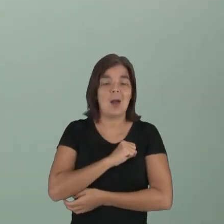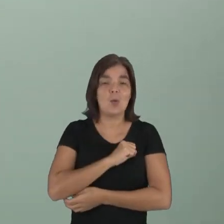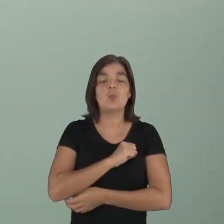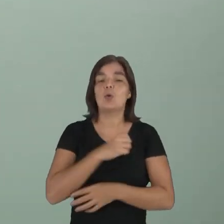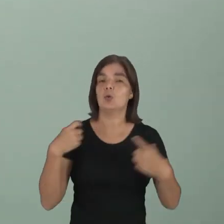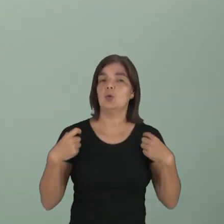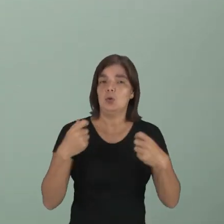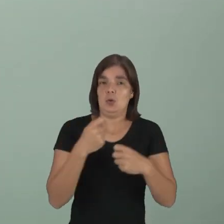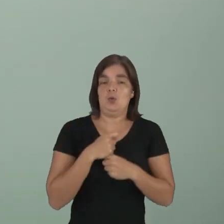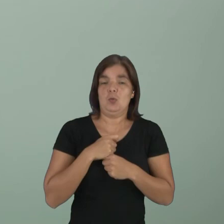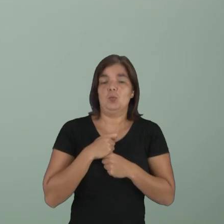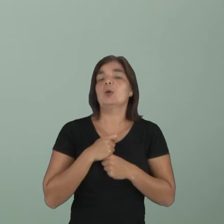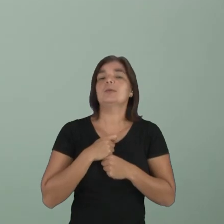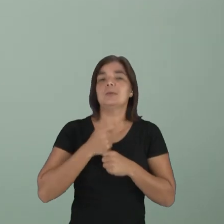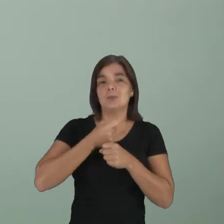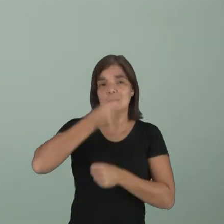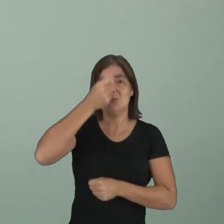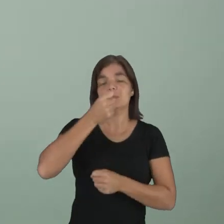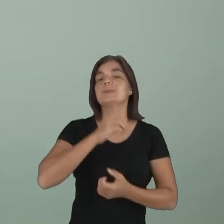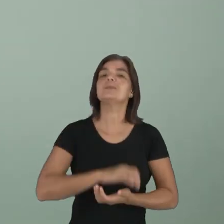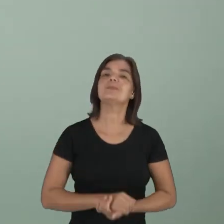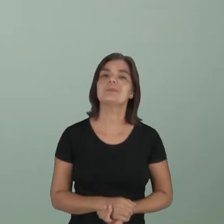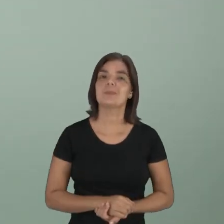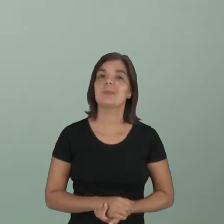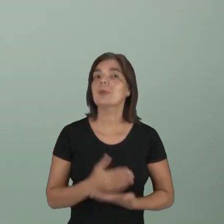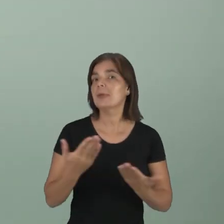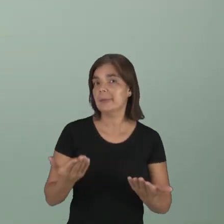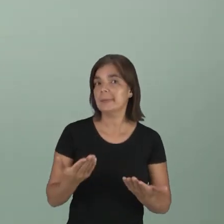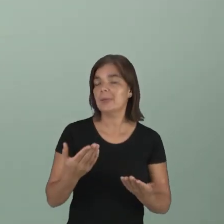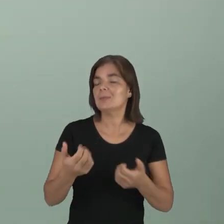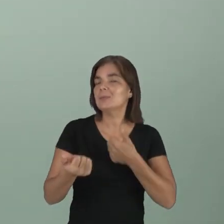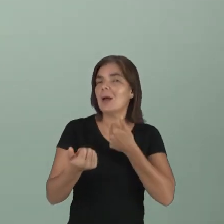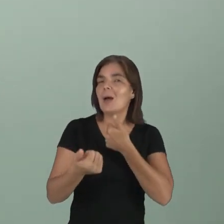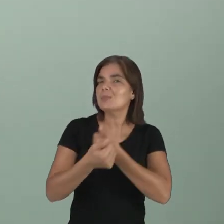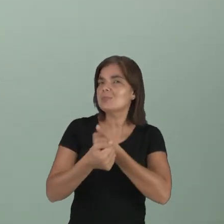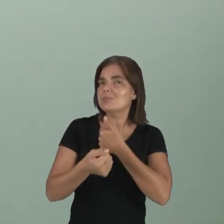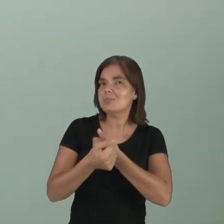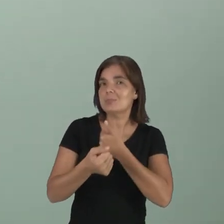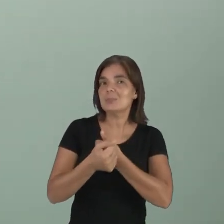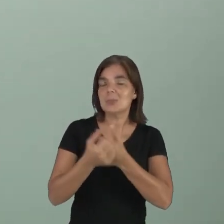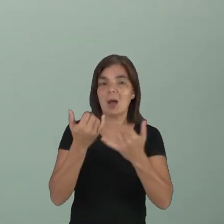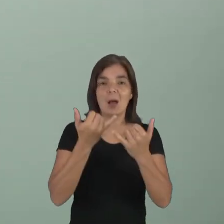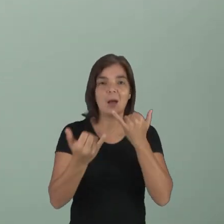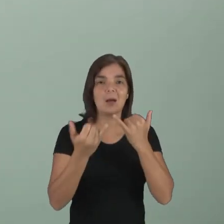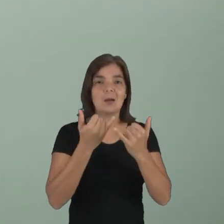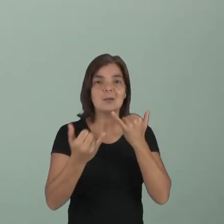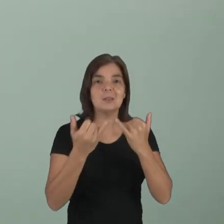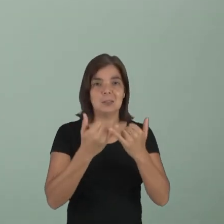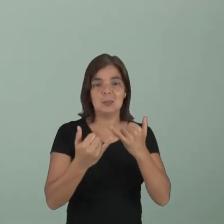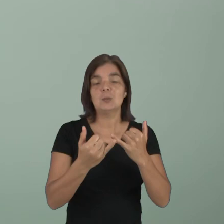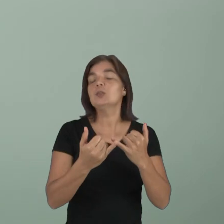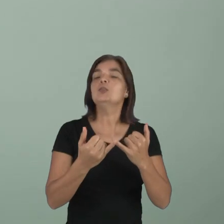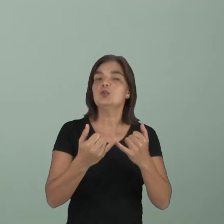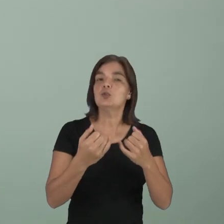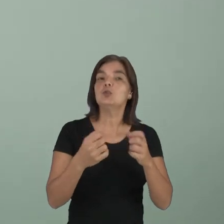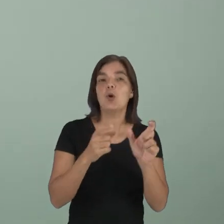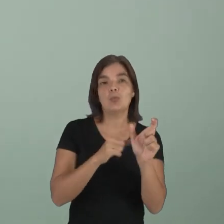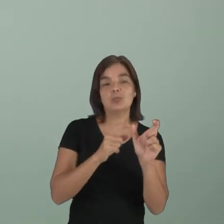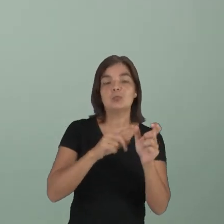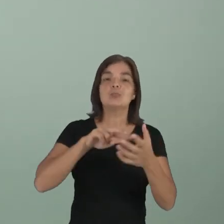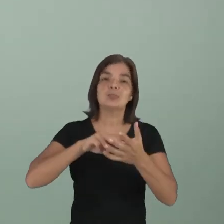amor, ele sai toda manhã com suéter e guarda-chuva. Então está aproximando a semelhança de um termo